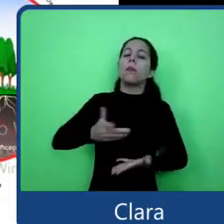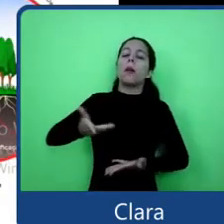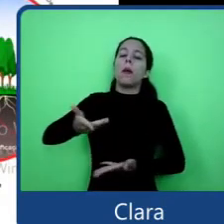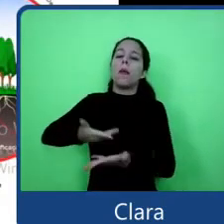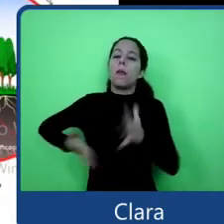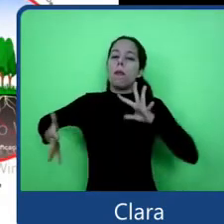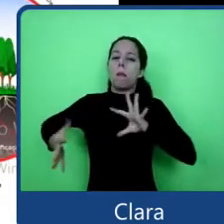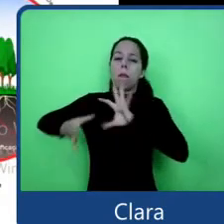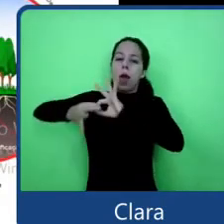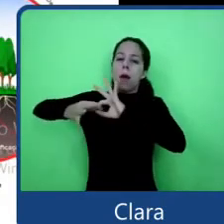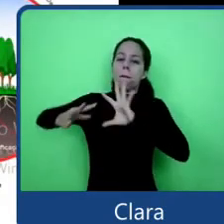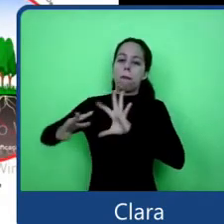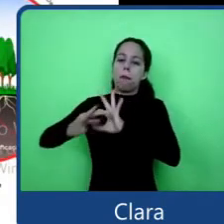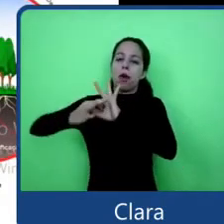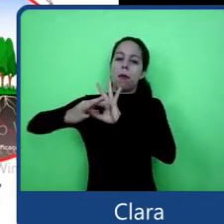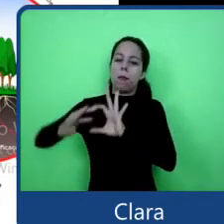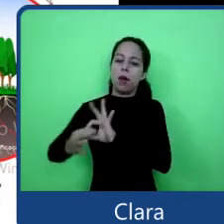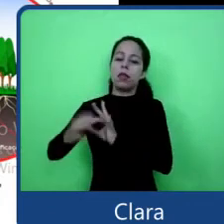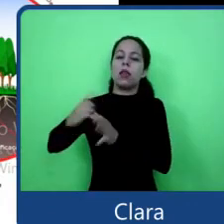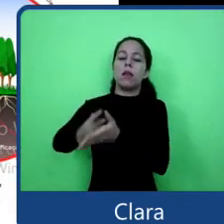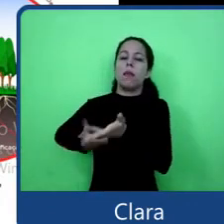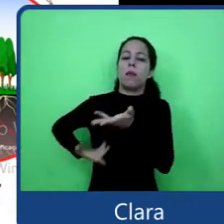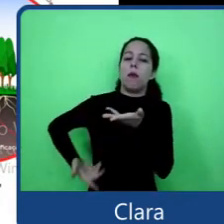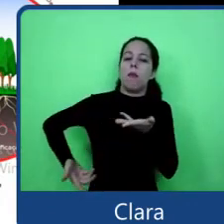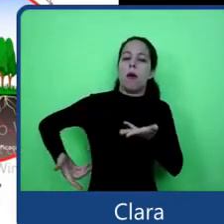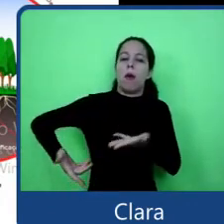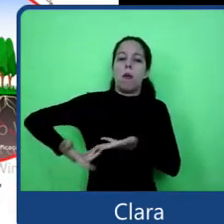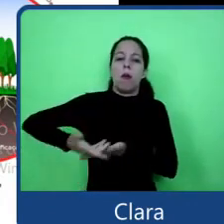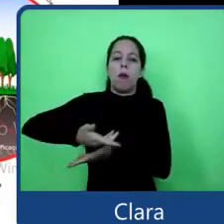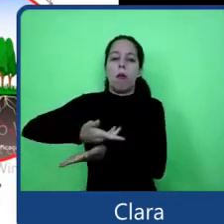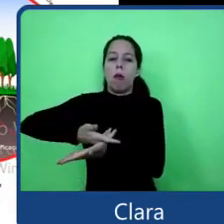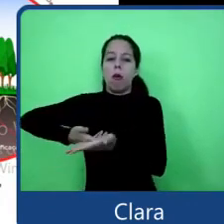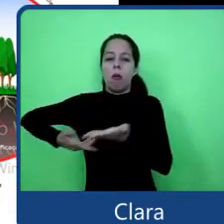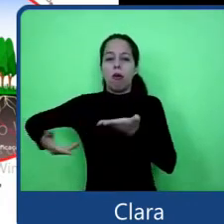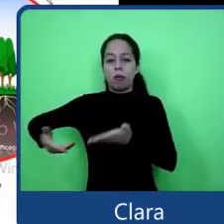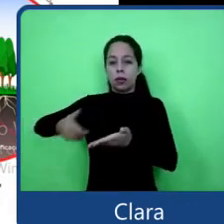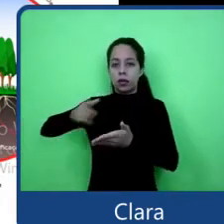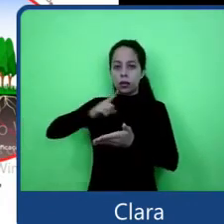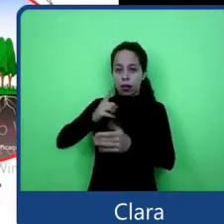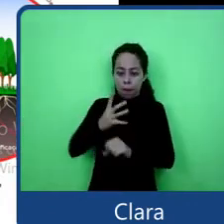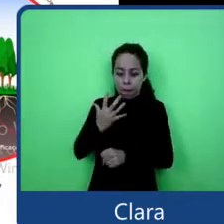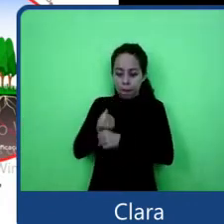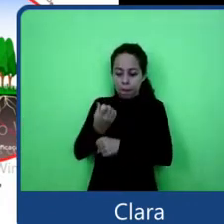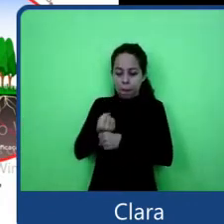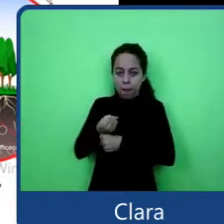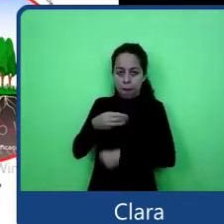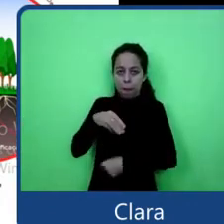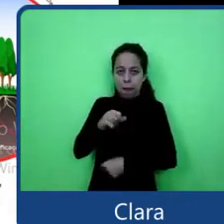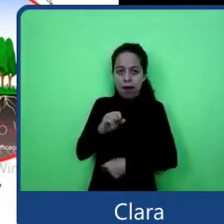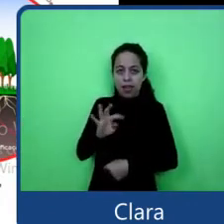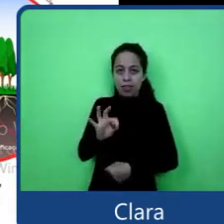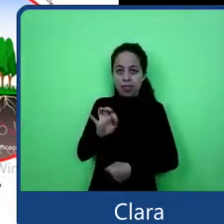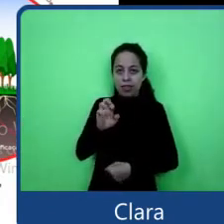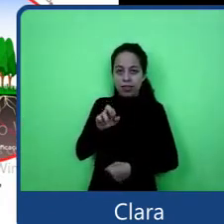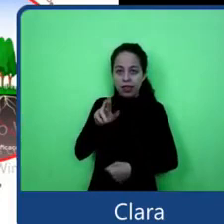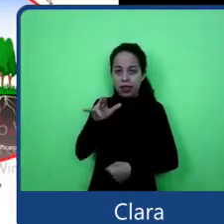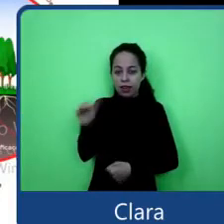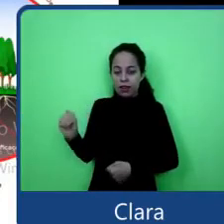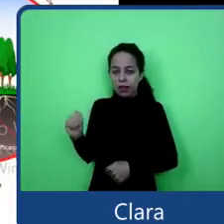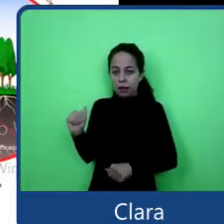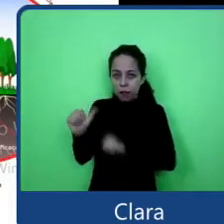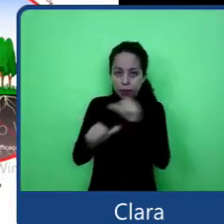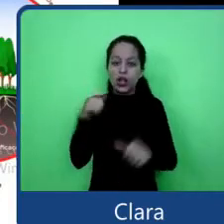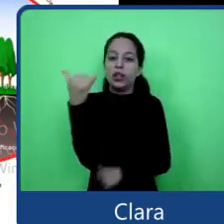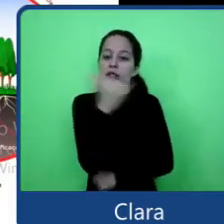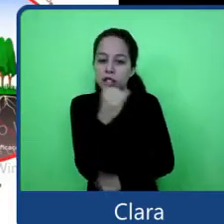uma constante troca e transformação de matéria e de energia, de modo a manter o equilíbrio. Então, os ciclos que a gente observa, né, o ciclo